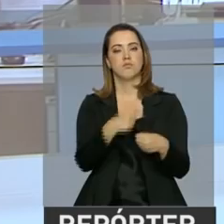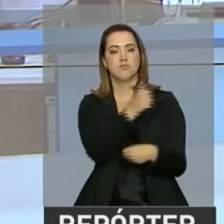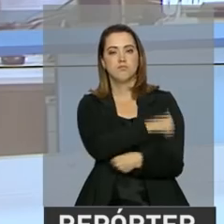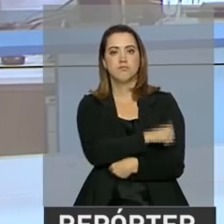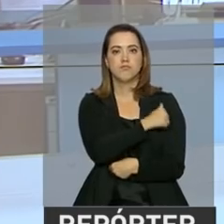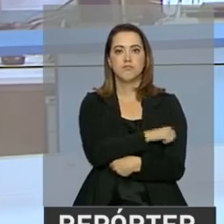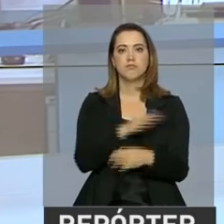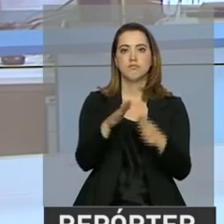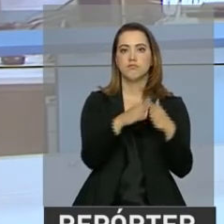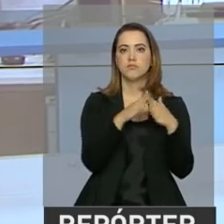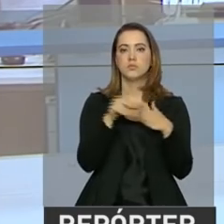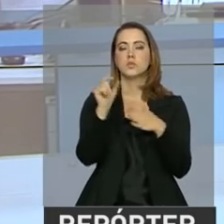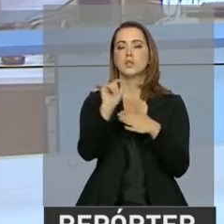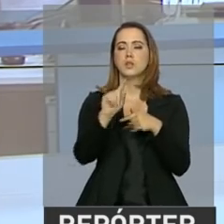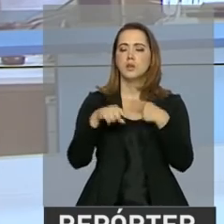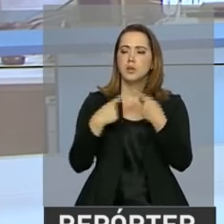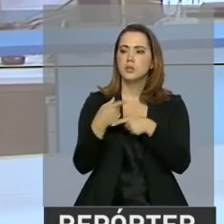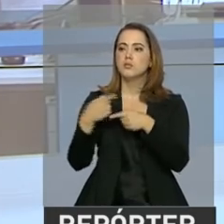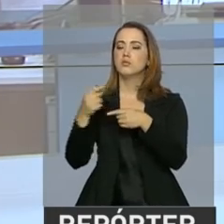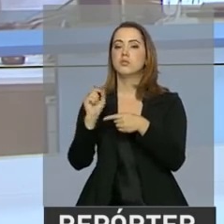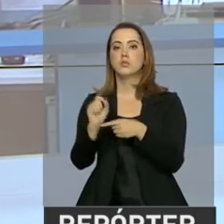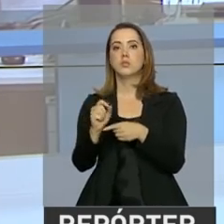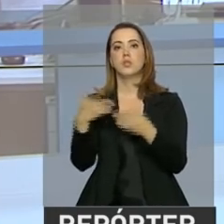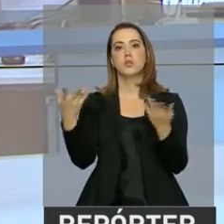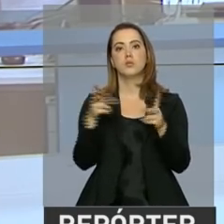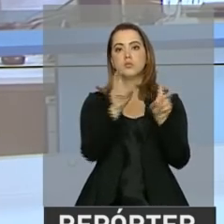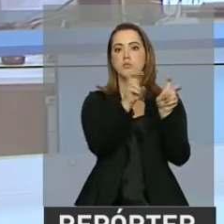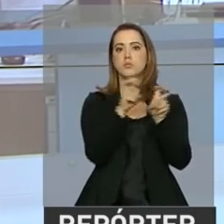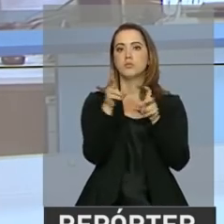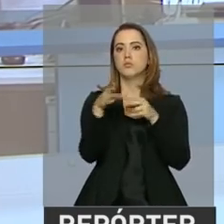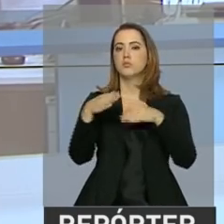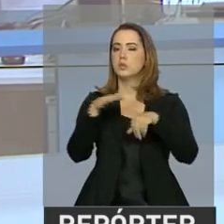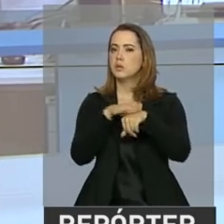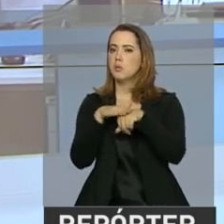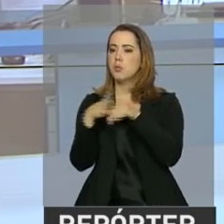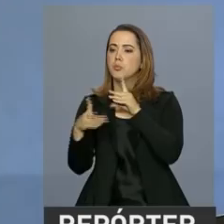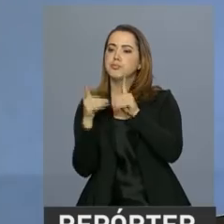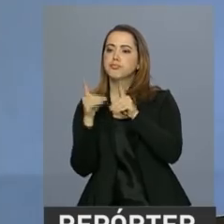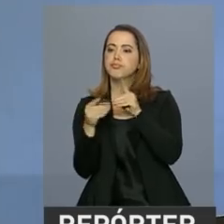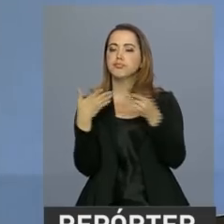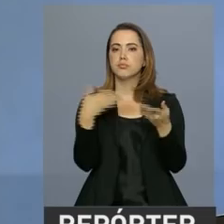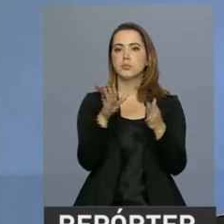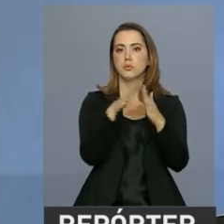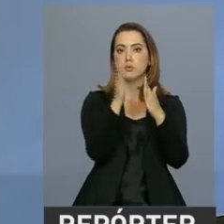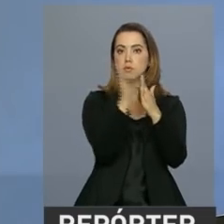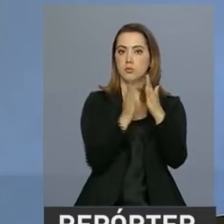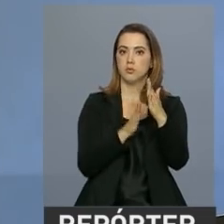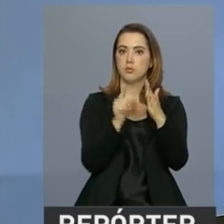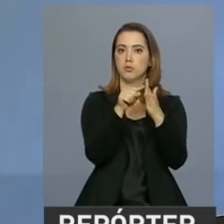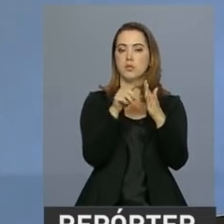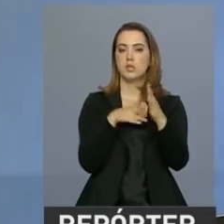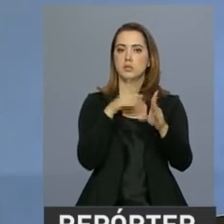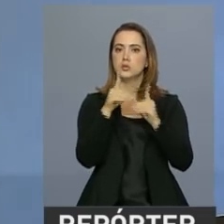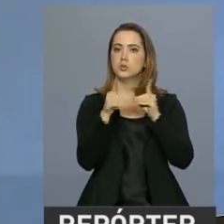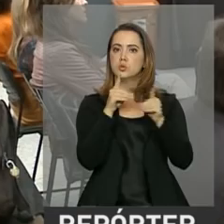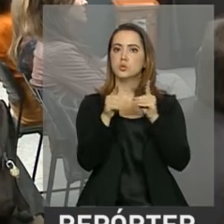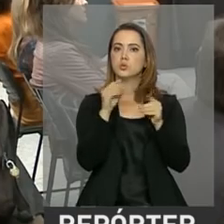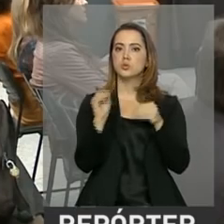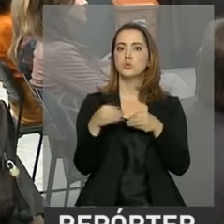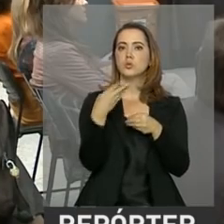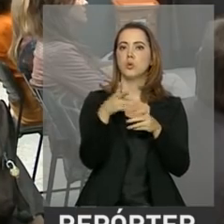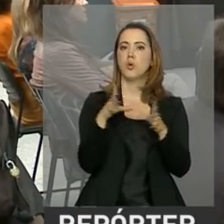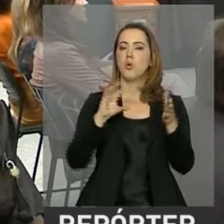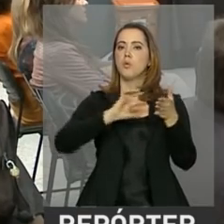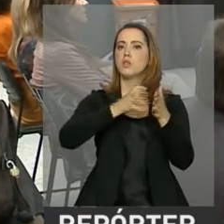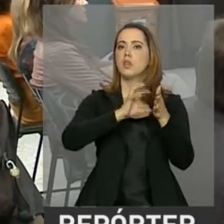e turistas depois dos Jogos Olímpicos e Paralímpicos, foi tema de um debate na Casa Brasil. As discussões abrangeram desde rede de